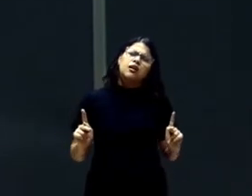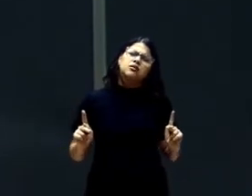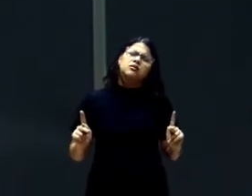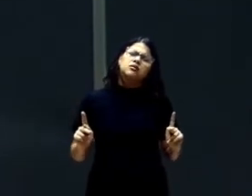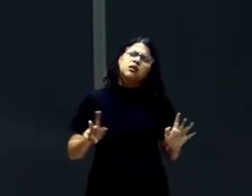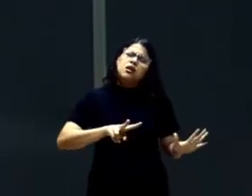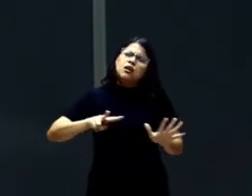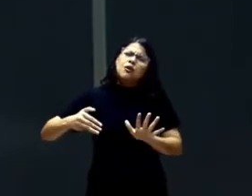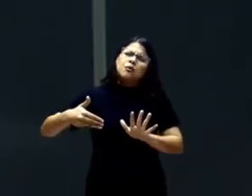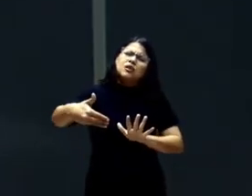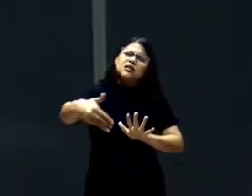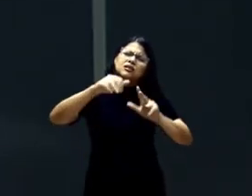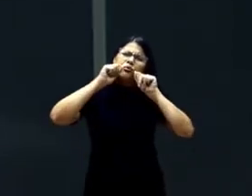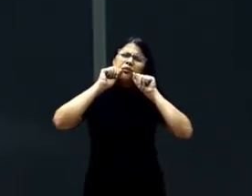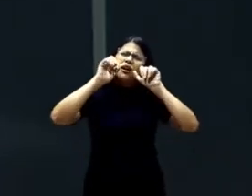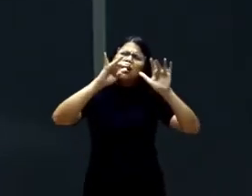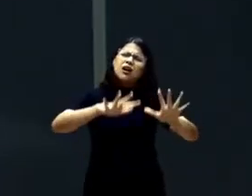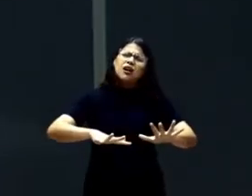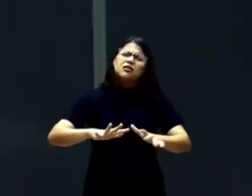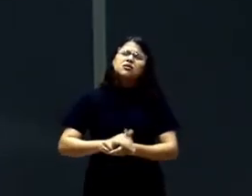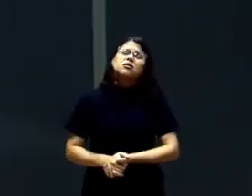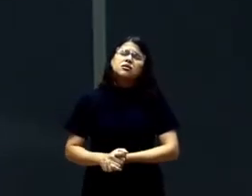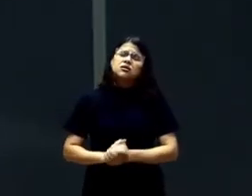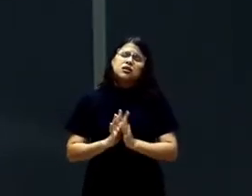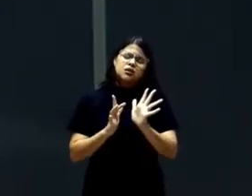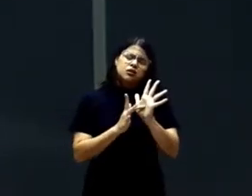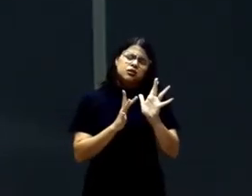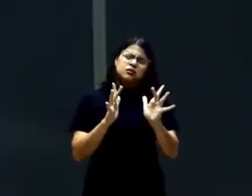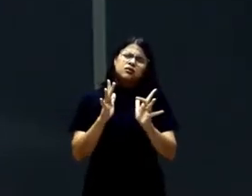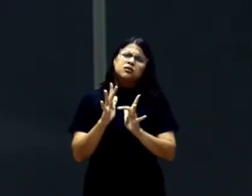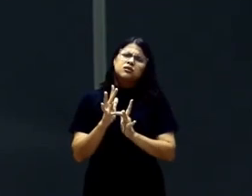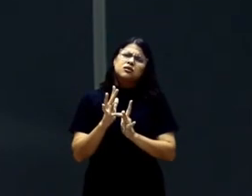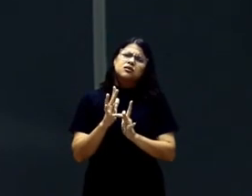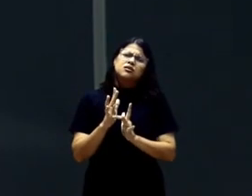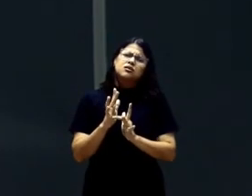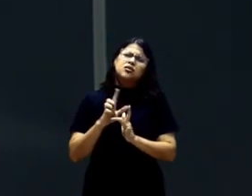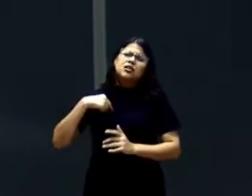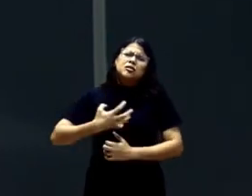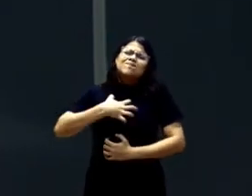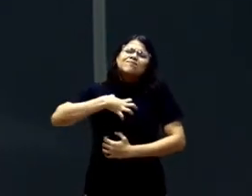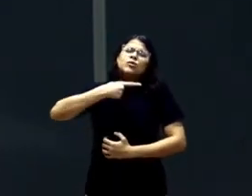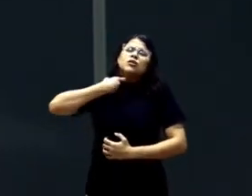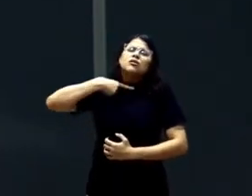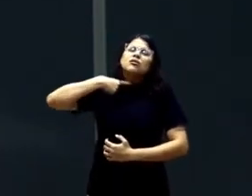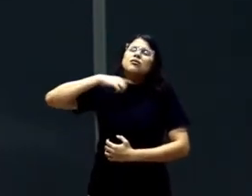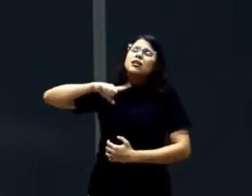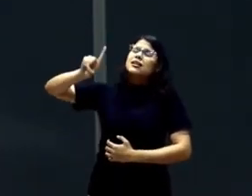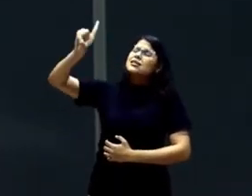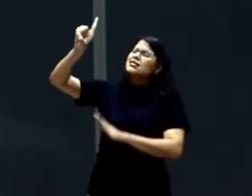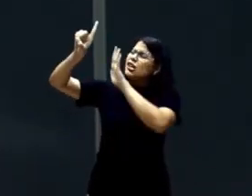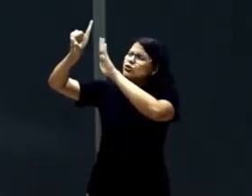dando-nos uma semana abençoada na Tua presença. Jesus, sede de Te buscar, vontade de Te